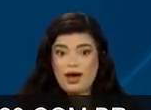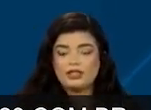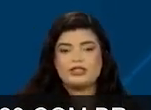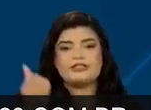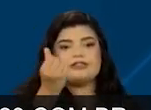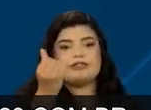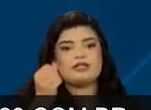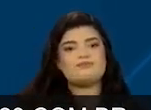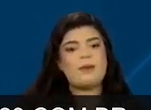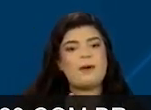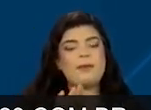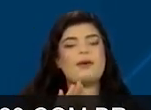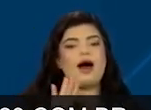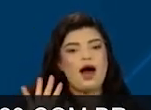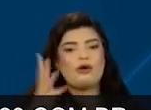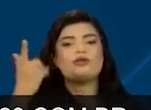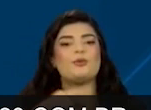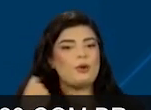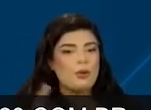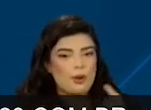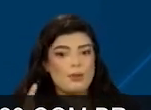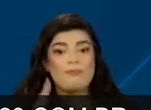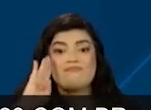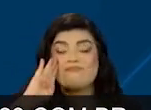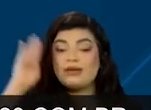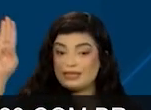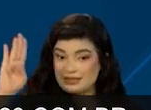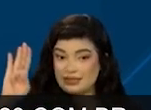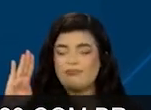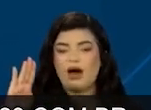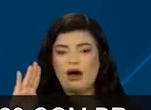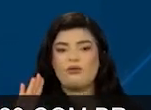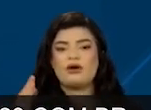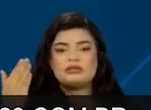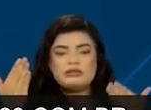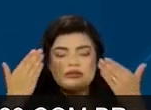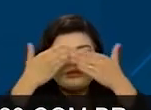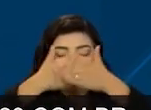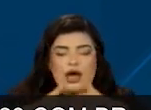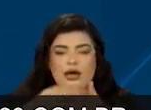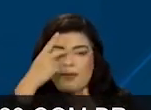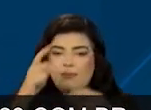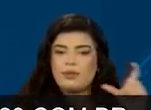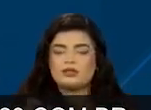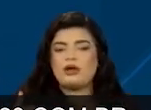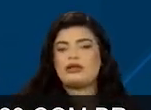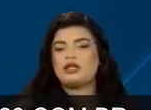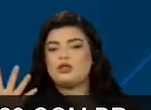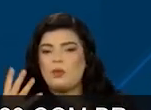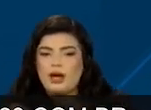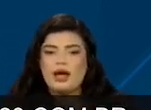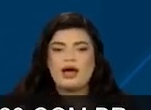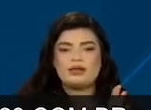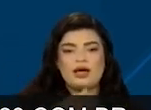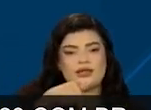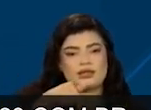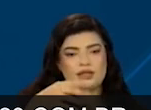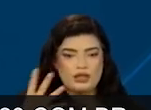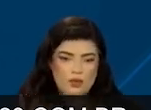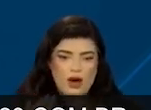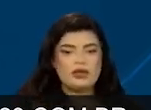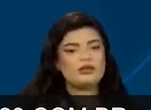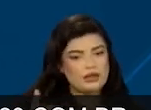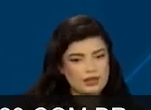causa de mortes nas Américas e a principal causa de cegueira em pessoas entre 40 e 74